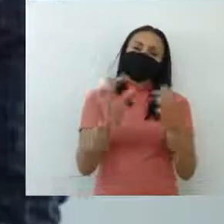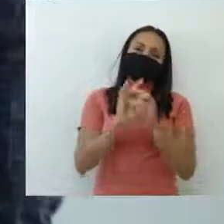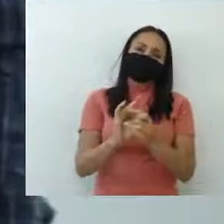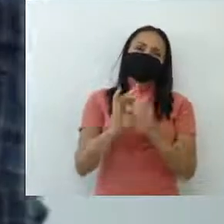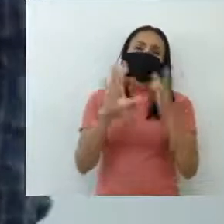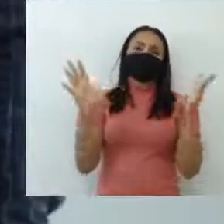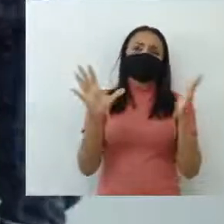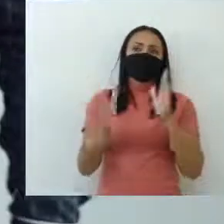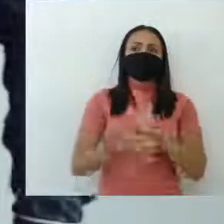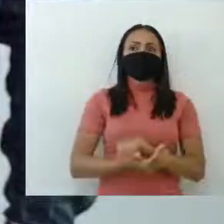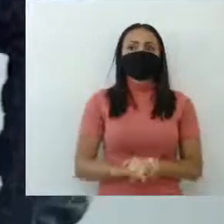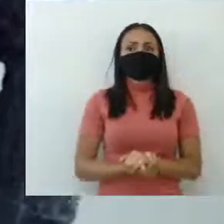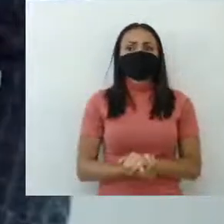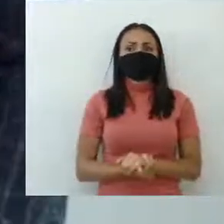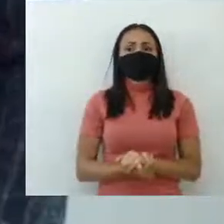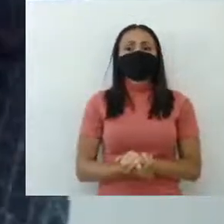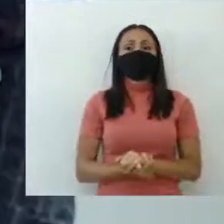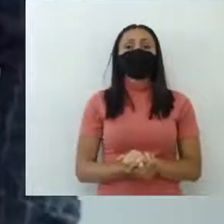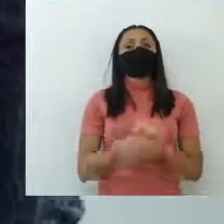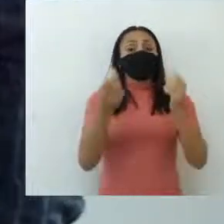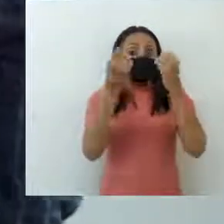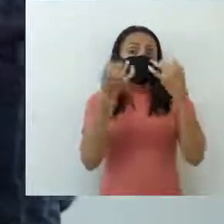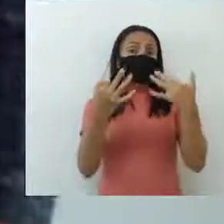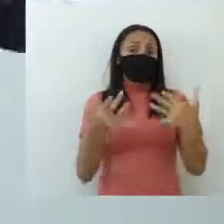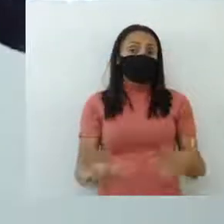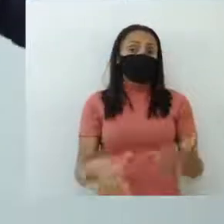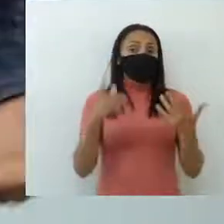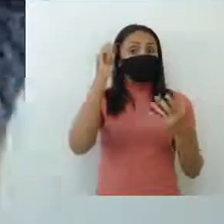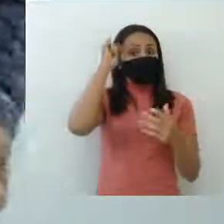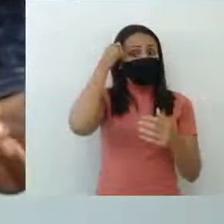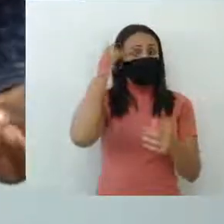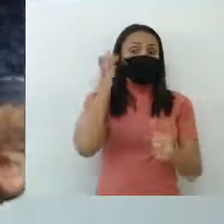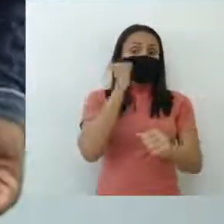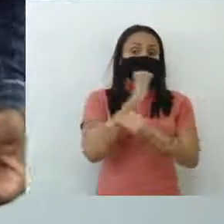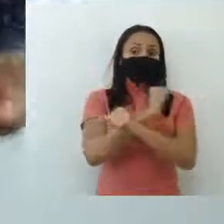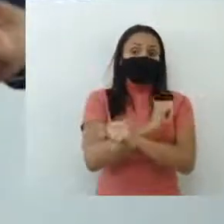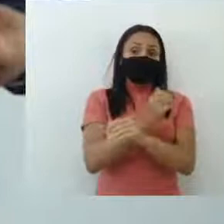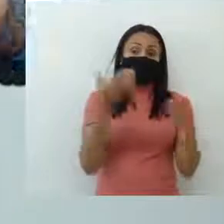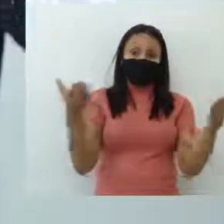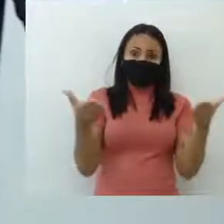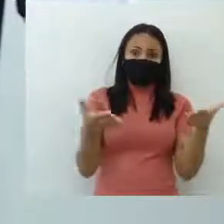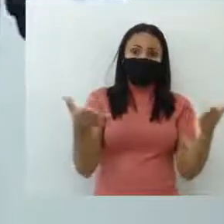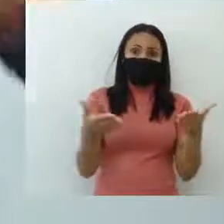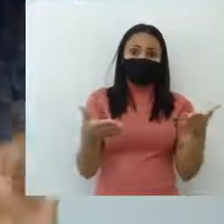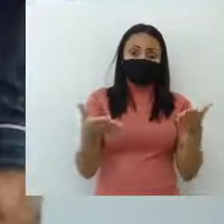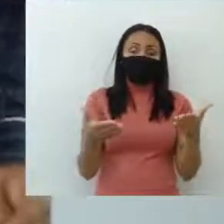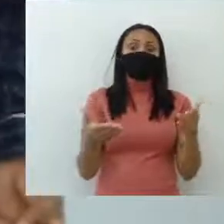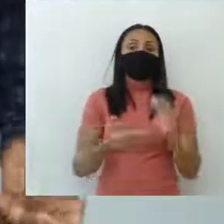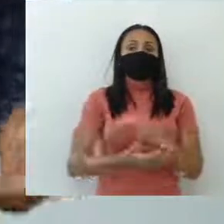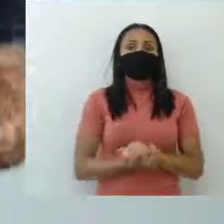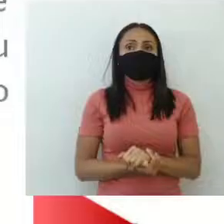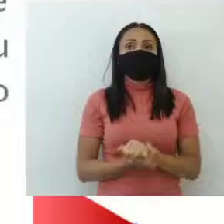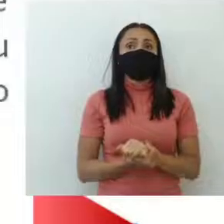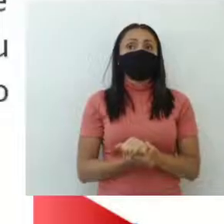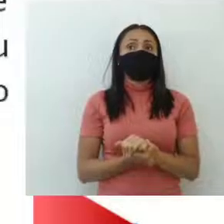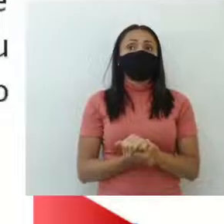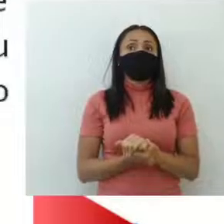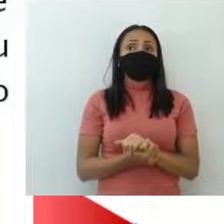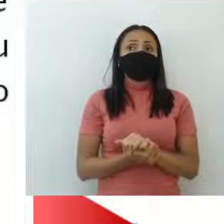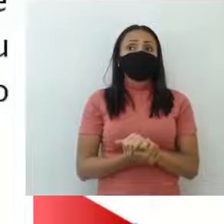vontade. Então, falar um pouco da escravidão moderna e o tráfico de escravizados, né? Então,